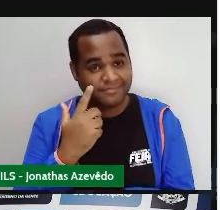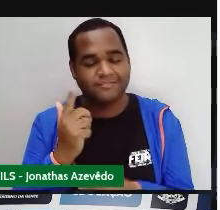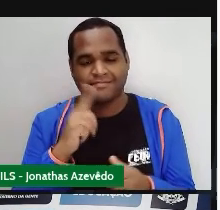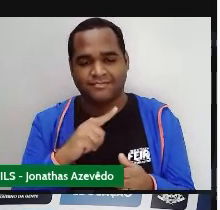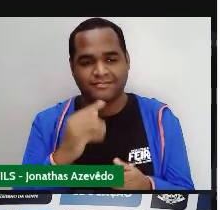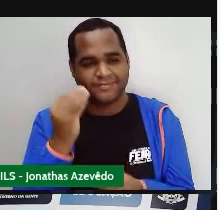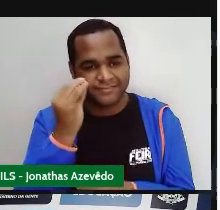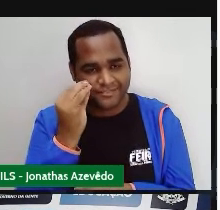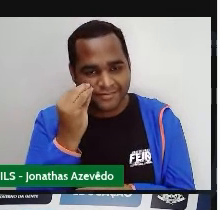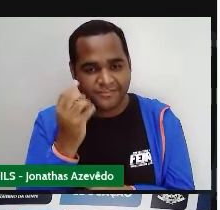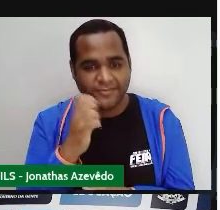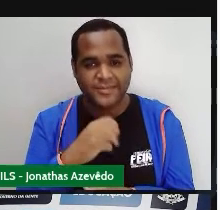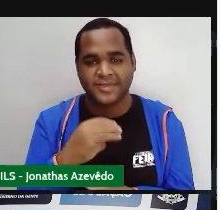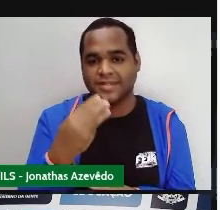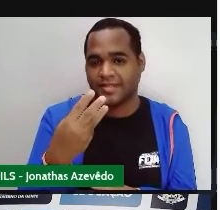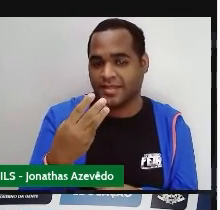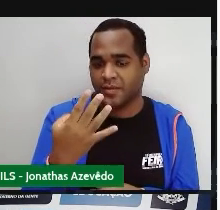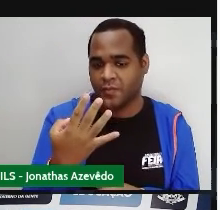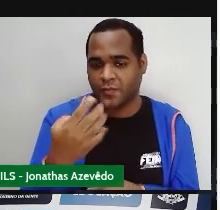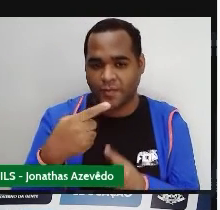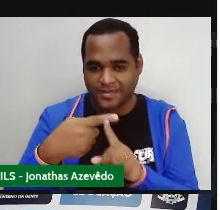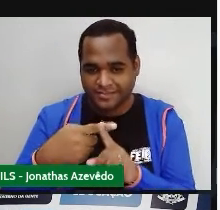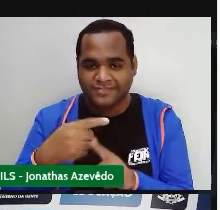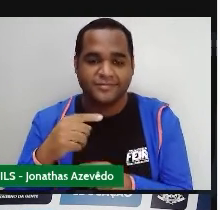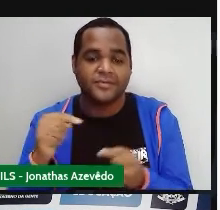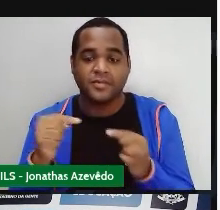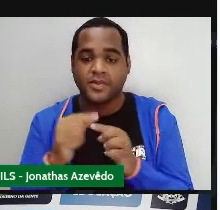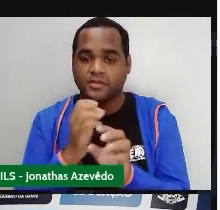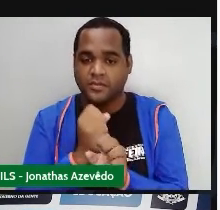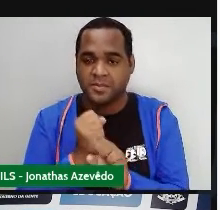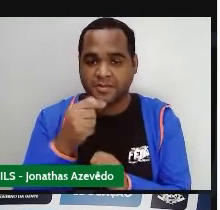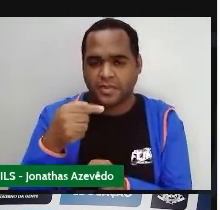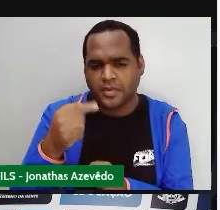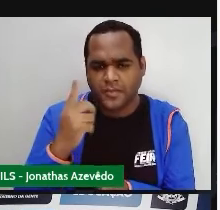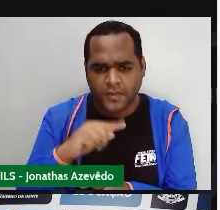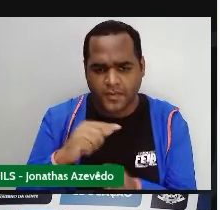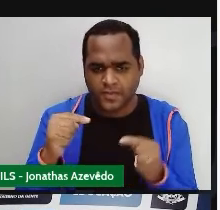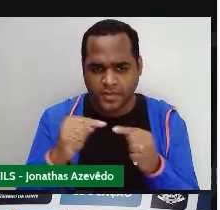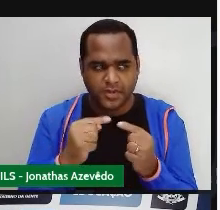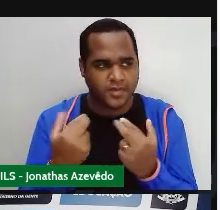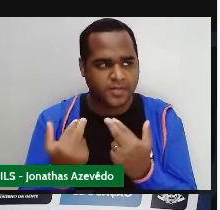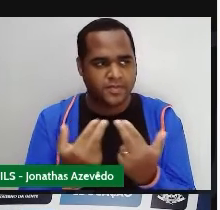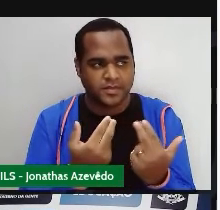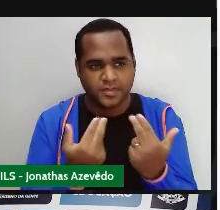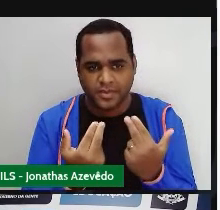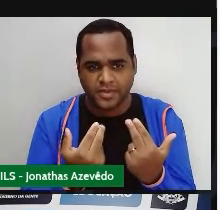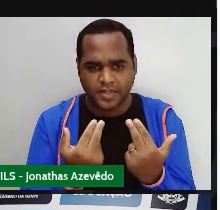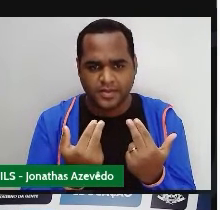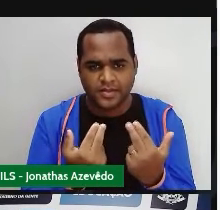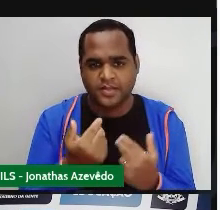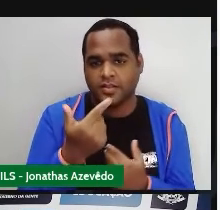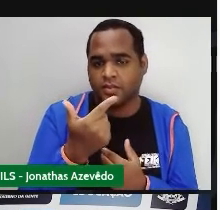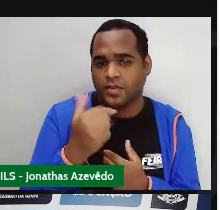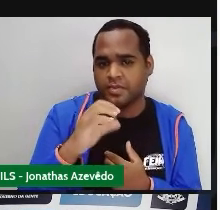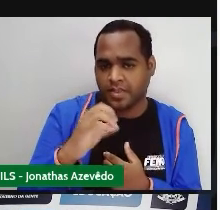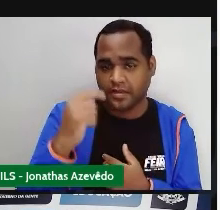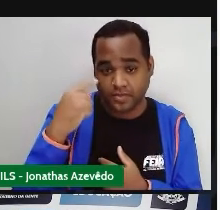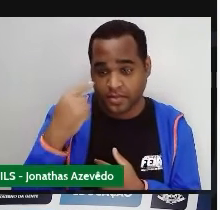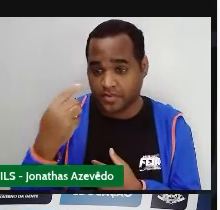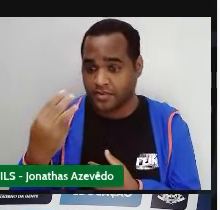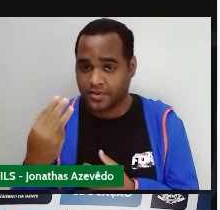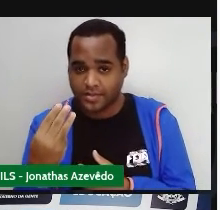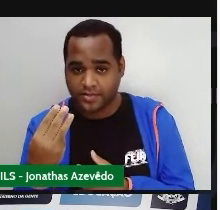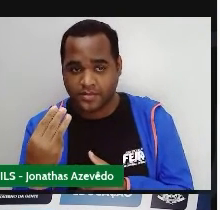3 + 4 = 7 horas mas será que funciona na segunda 12C você vale